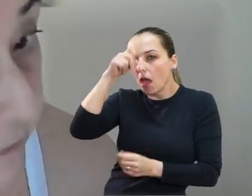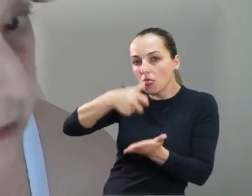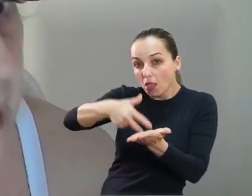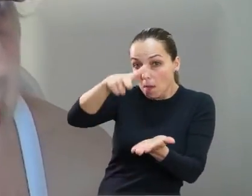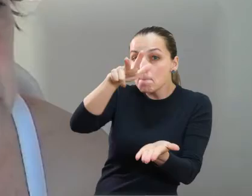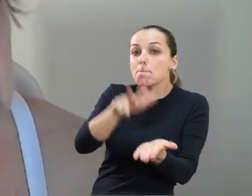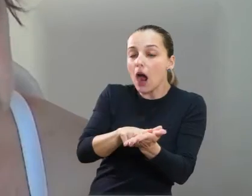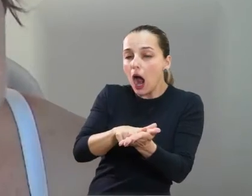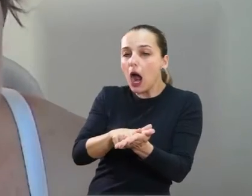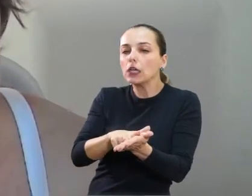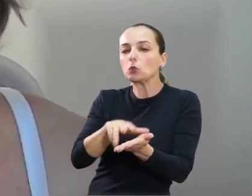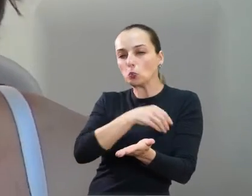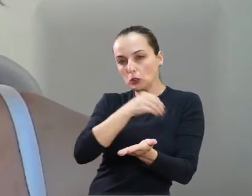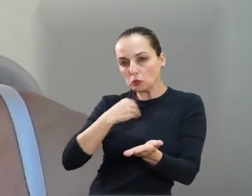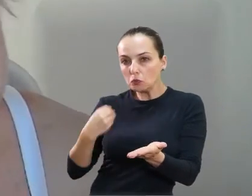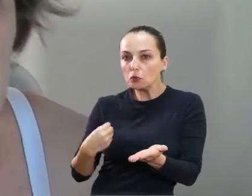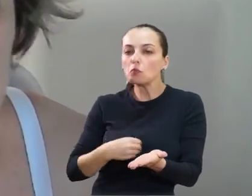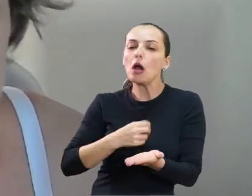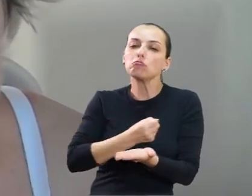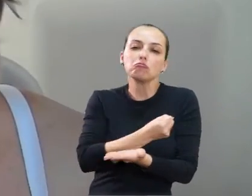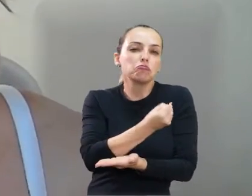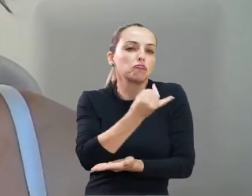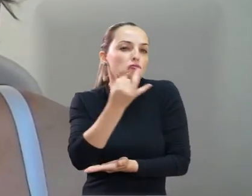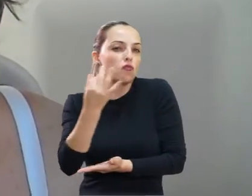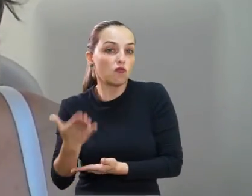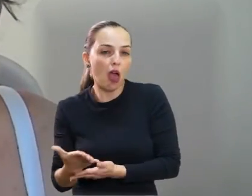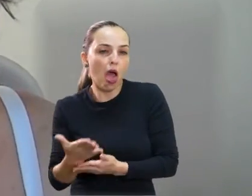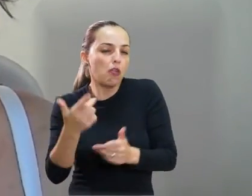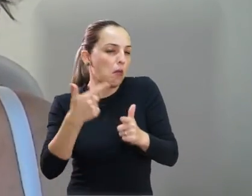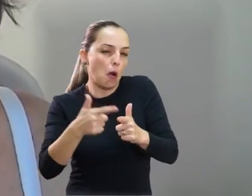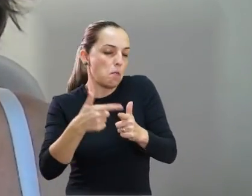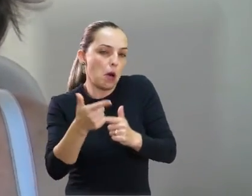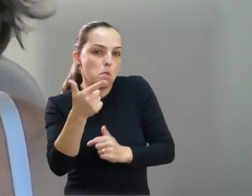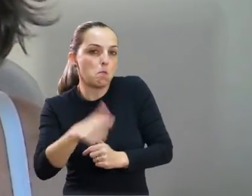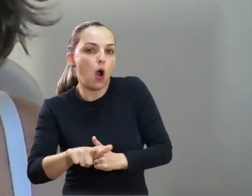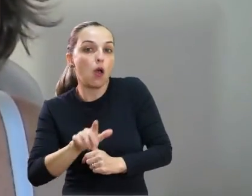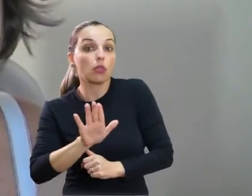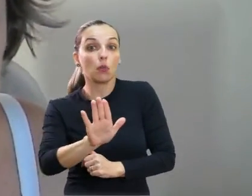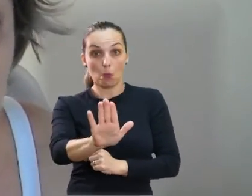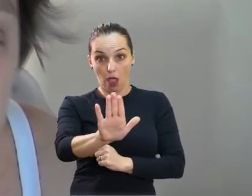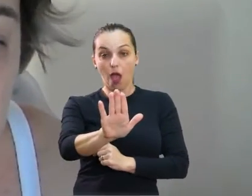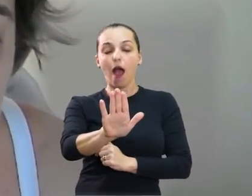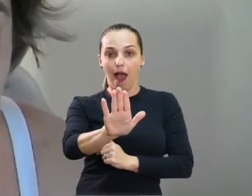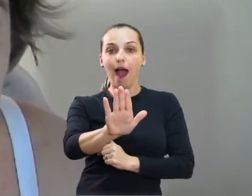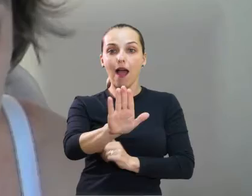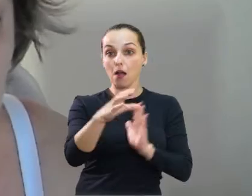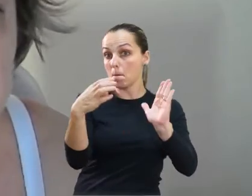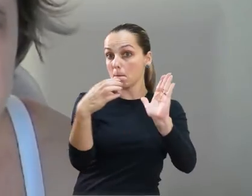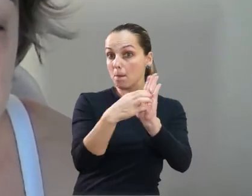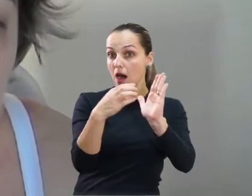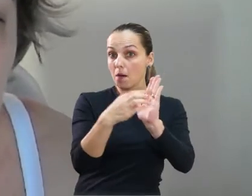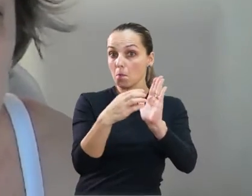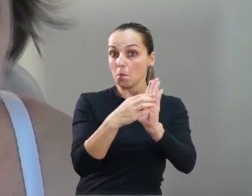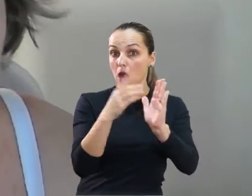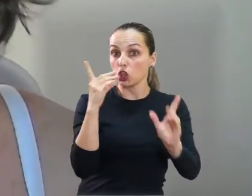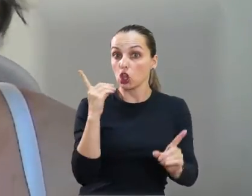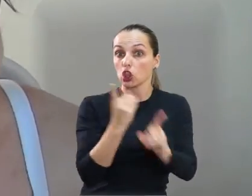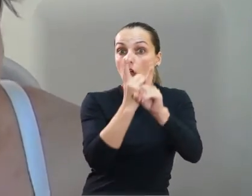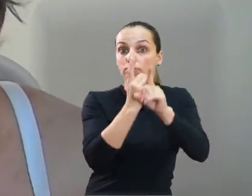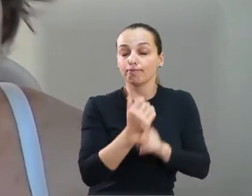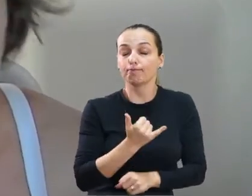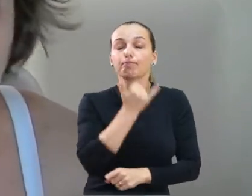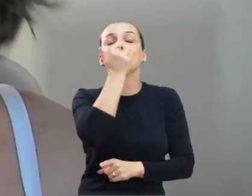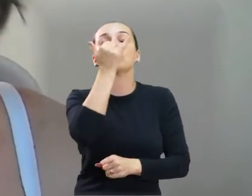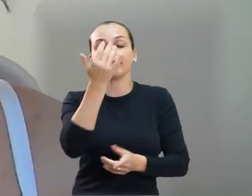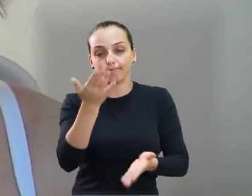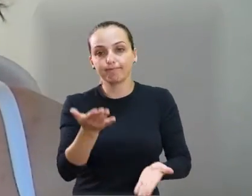casos internados que estão investigando outras causas e que acabam fazendo diagnóstico do HIV. Tá? Então,